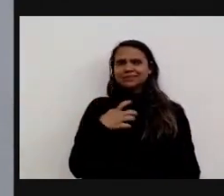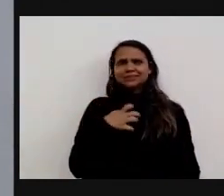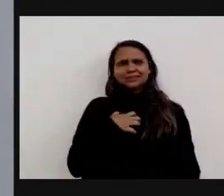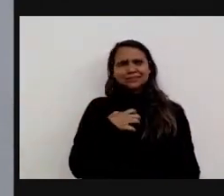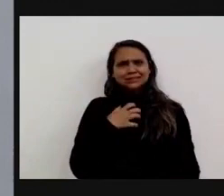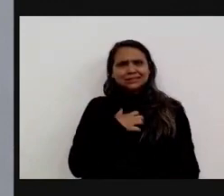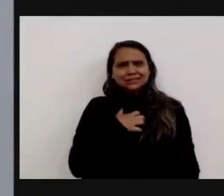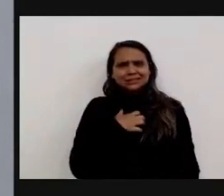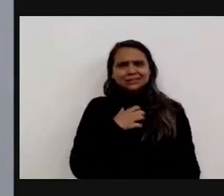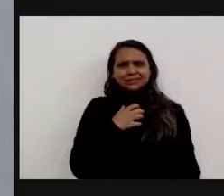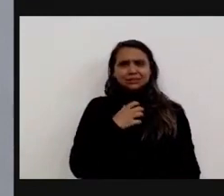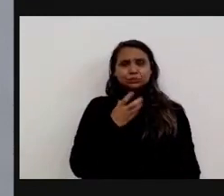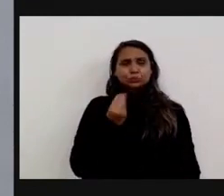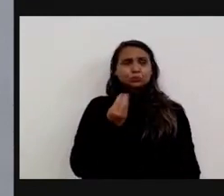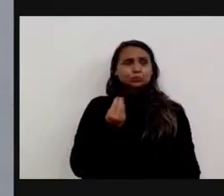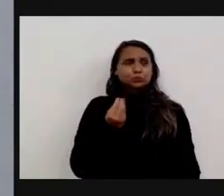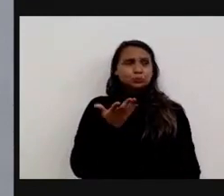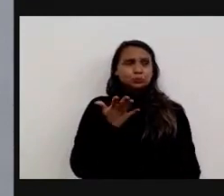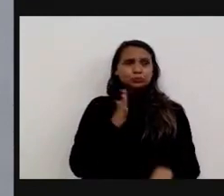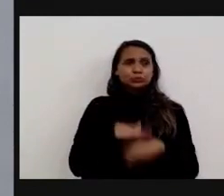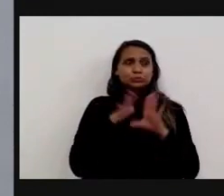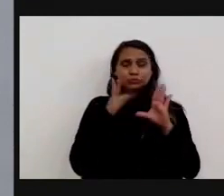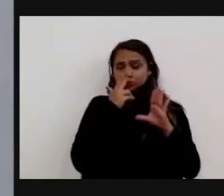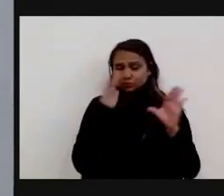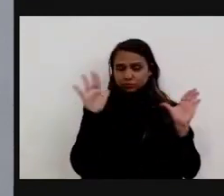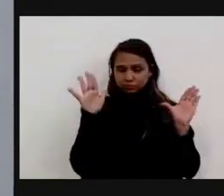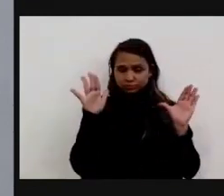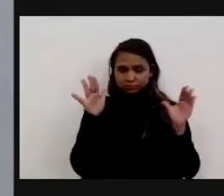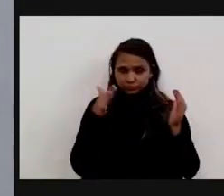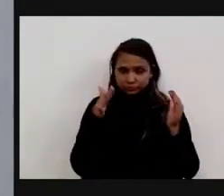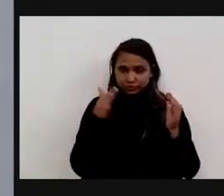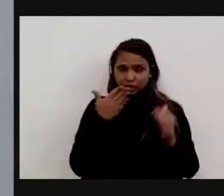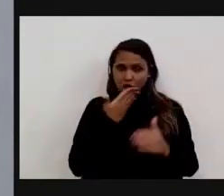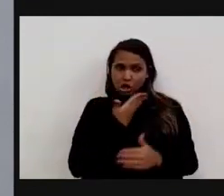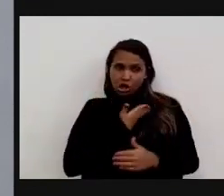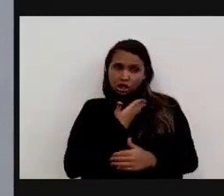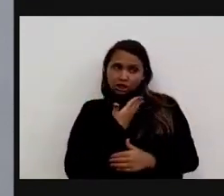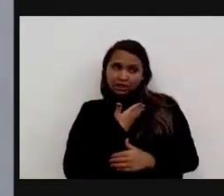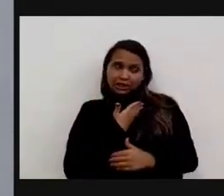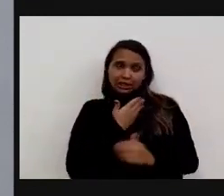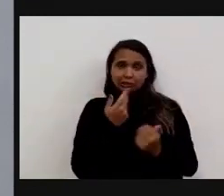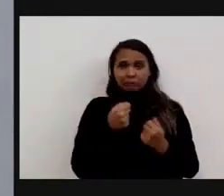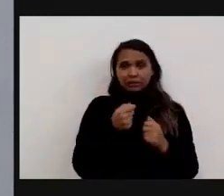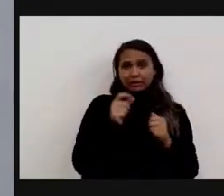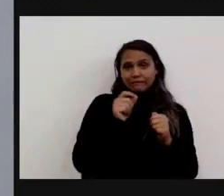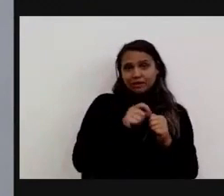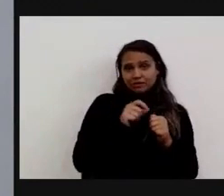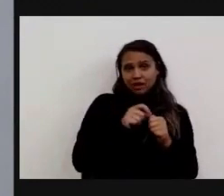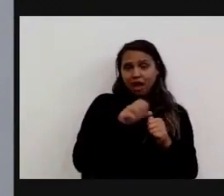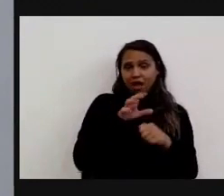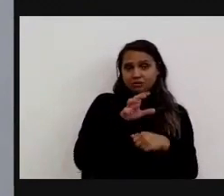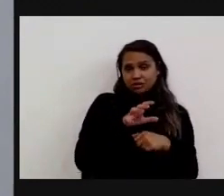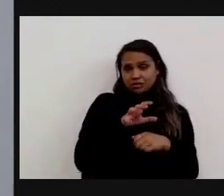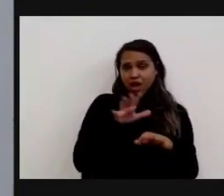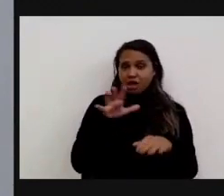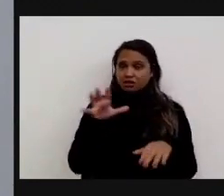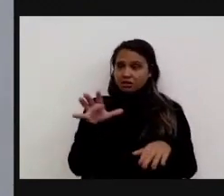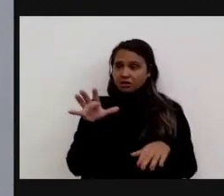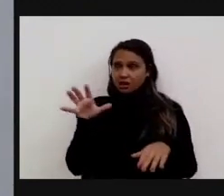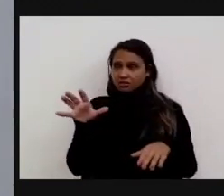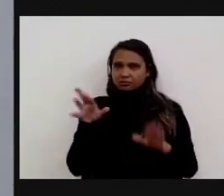me sinto eu me senti tanto tempo infantilizado olha coleguinhas né Vocês tem que fazer assim assim você sabe exatamente